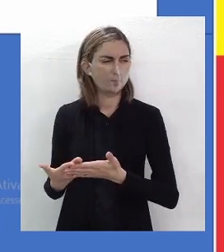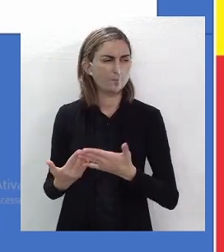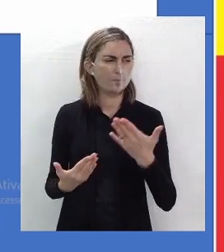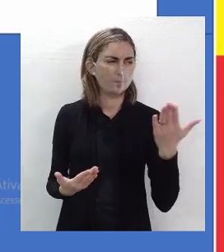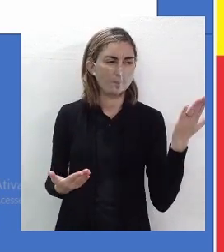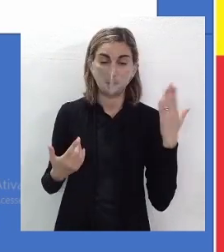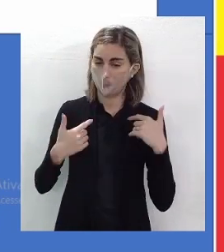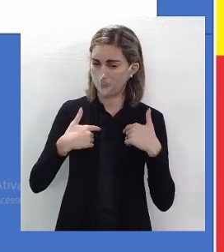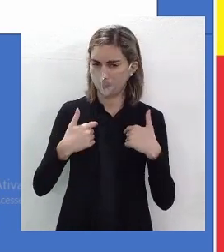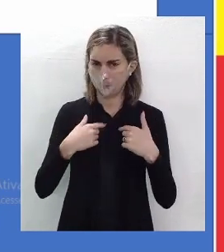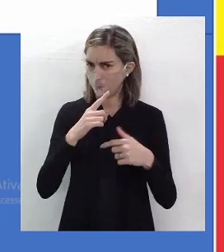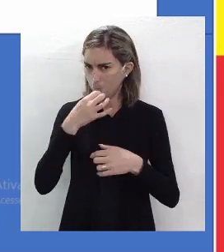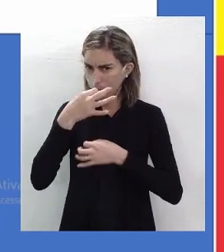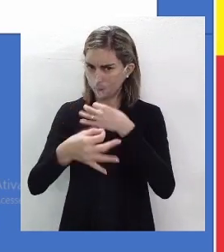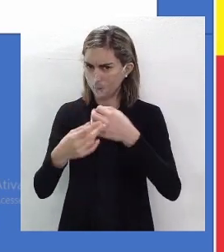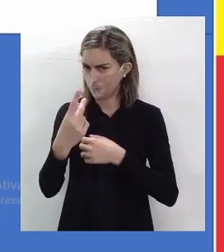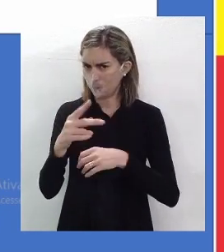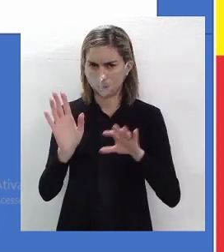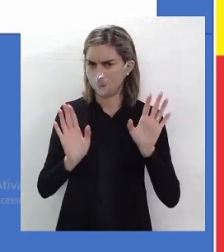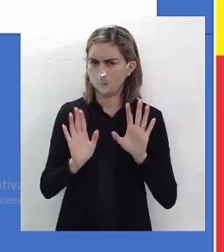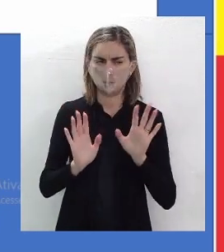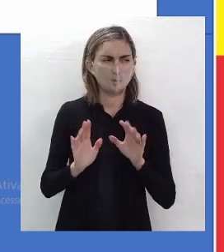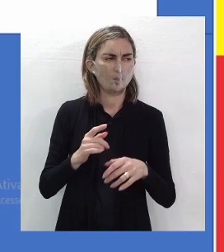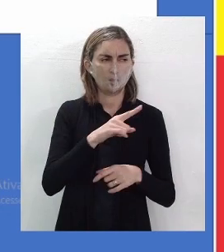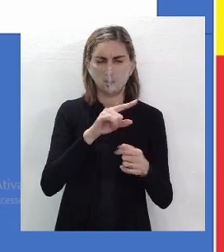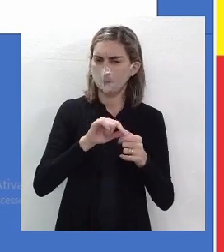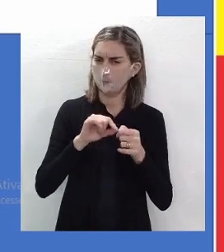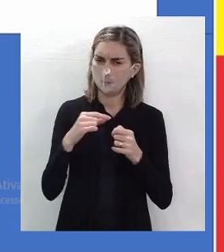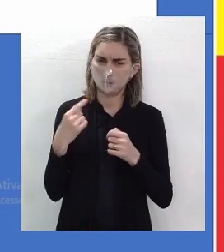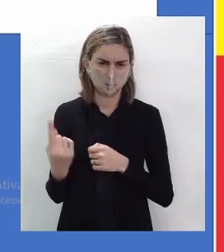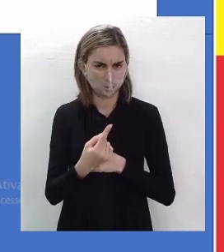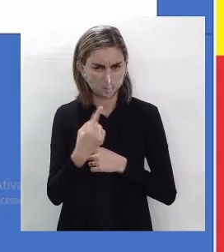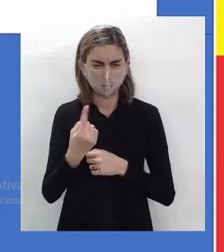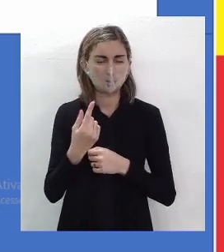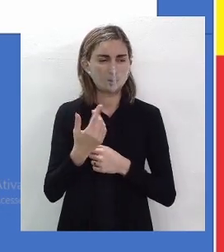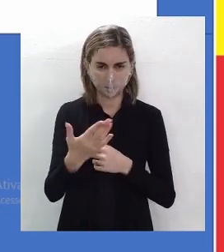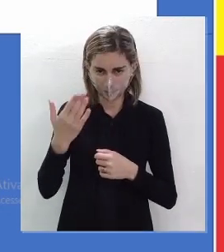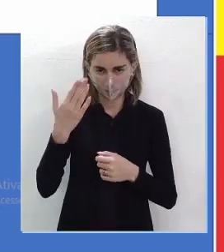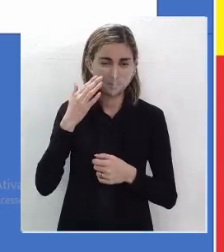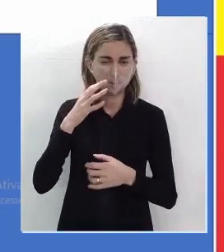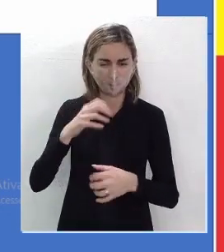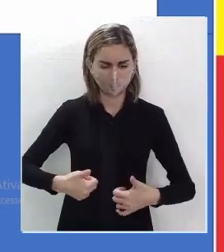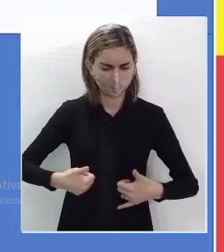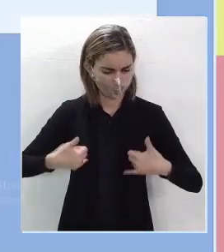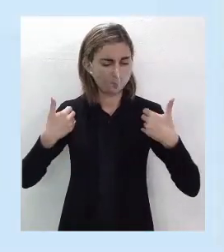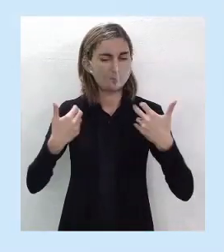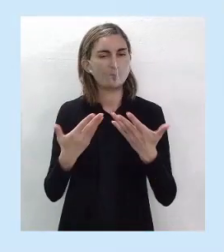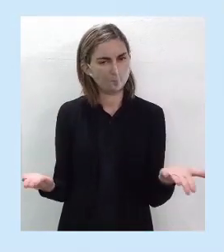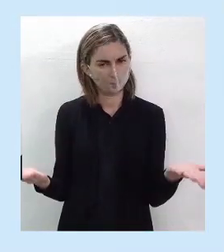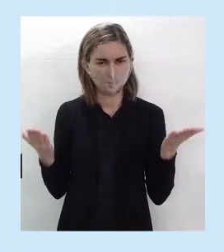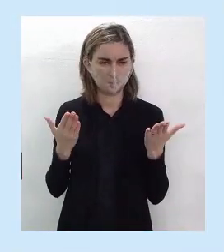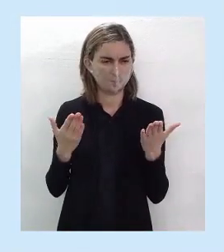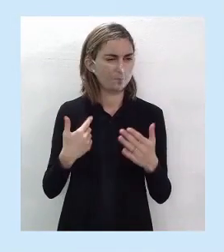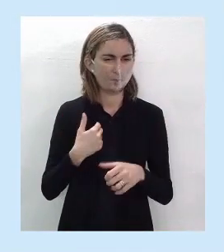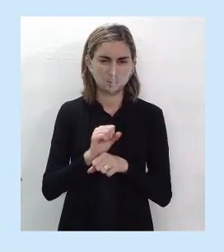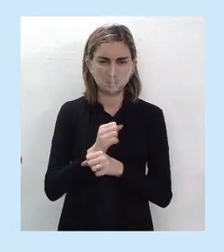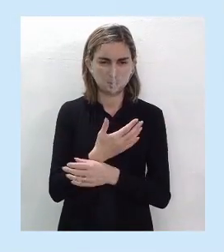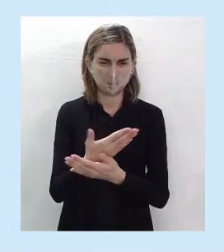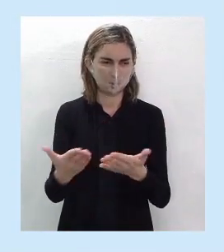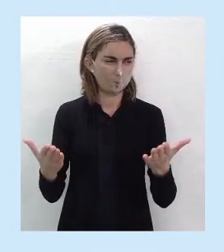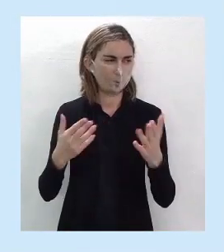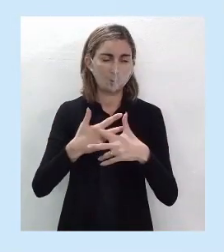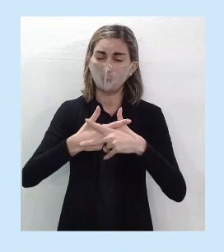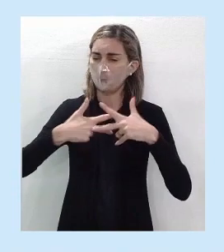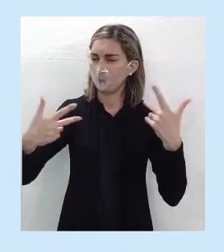interpretação. E eu nem dei essa dica para ela. No caso, ela fez sozinha. É aí que a gente fica orgulhosa, né, minha gente? Eu